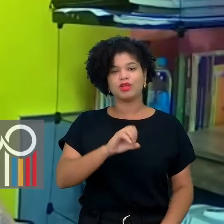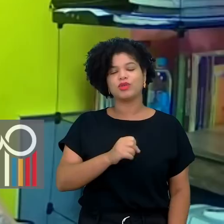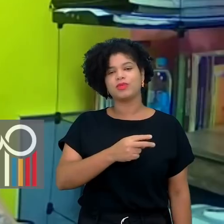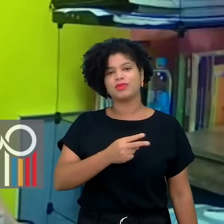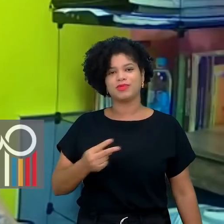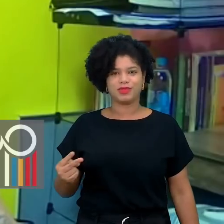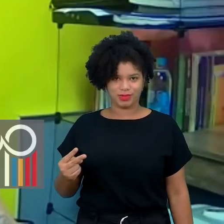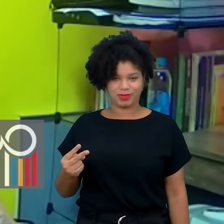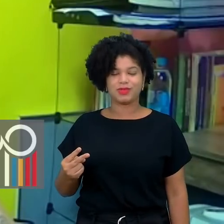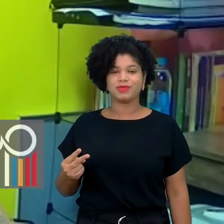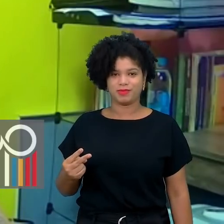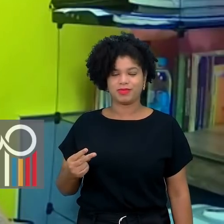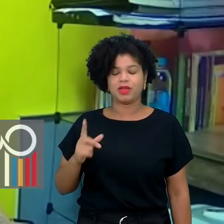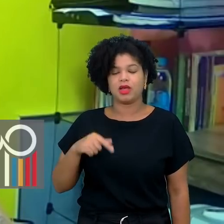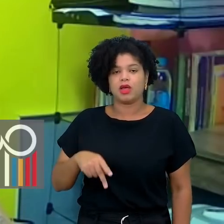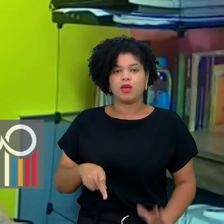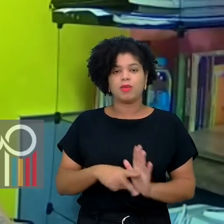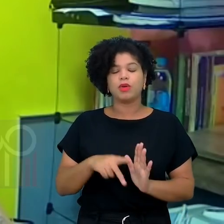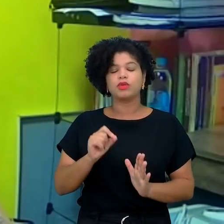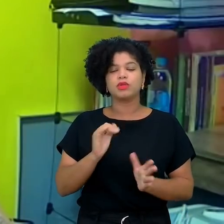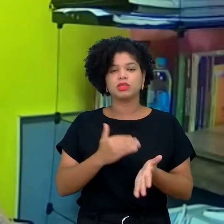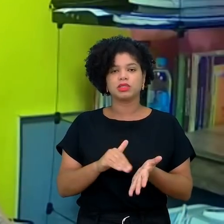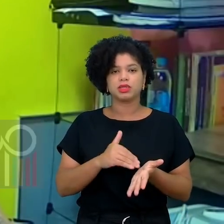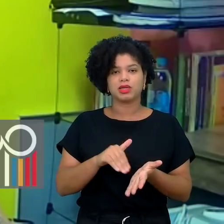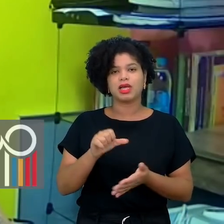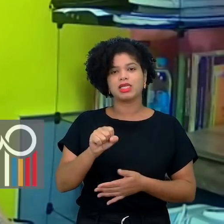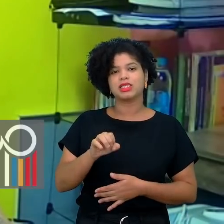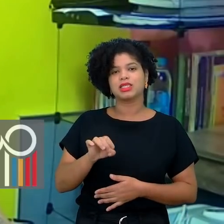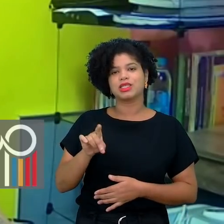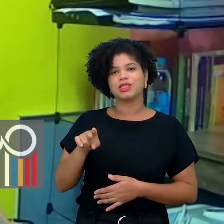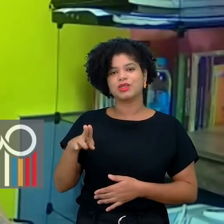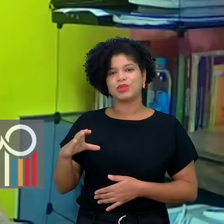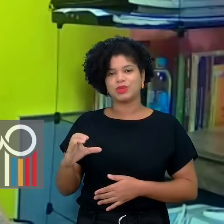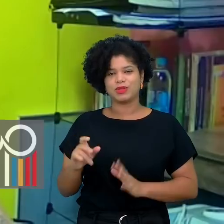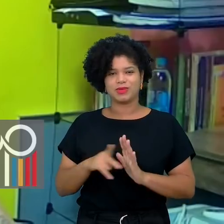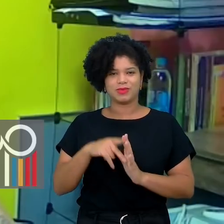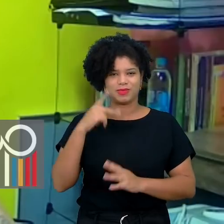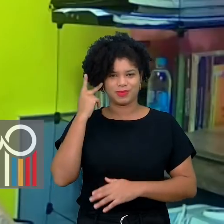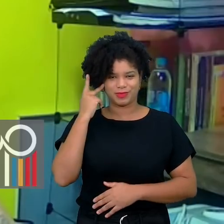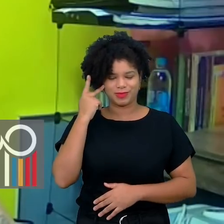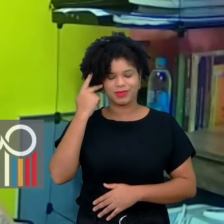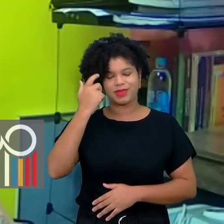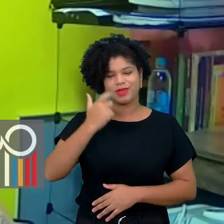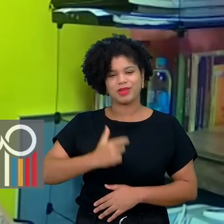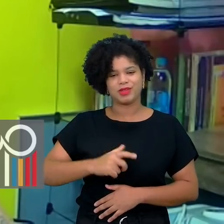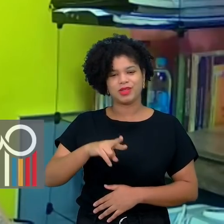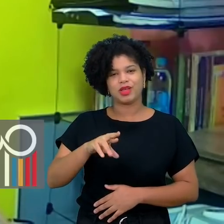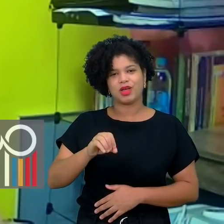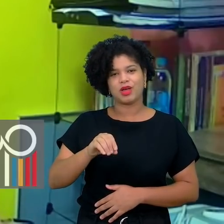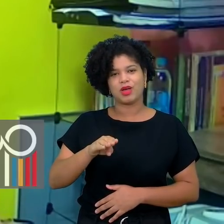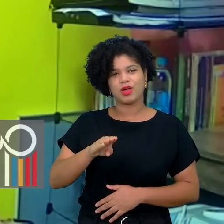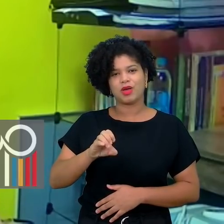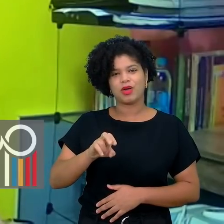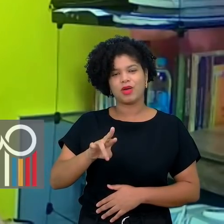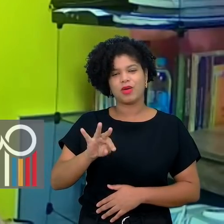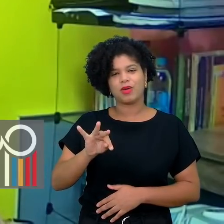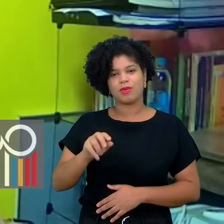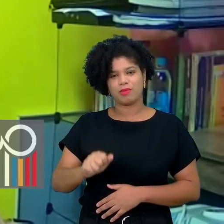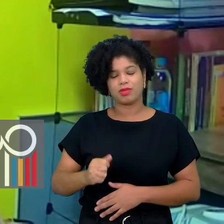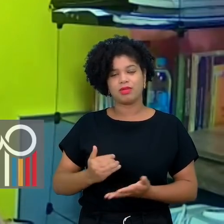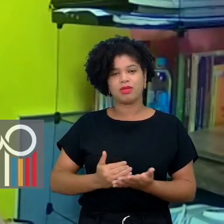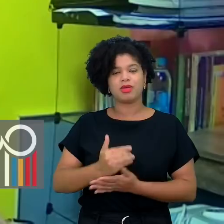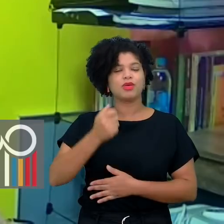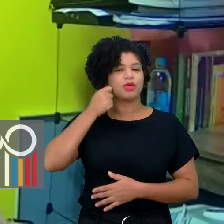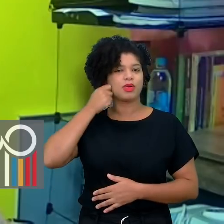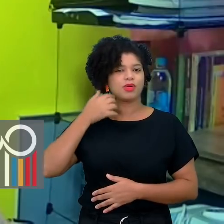2022, proposto pela Secretaria Estadual da Educação de São Paulo. Meu nome é Roberta, vou fazer uma breve